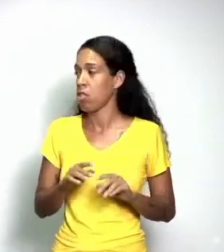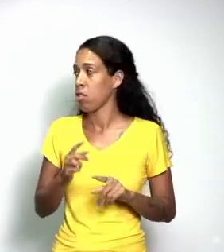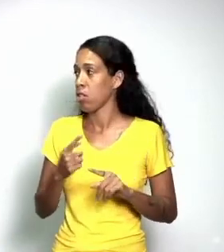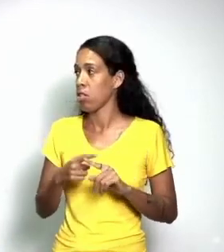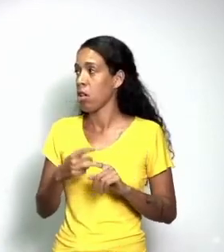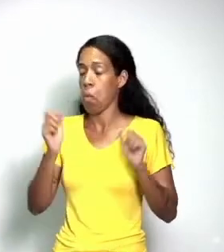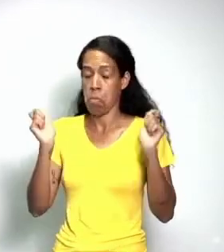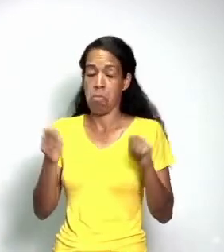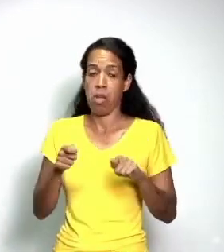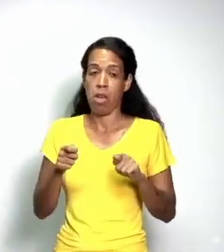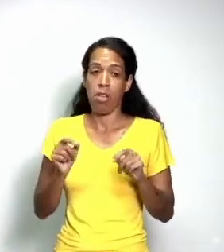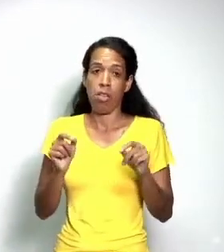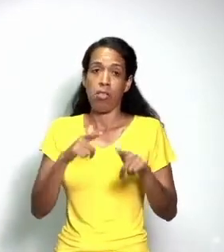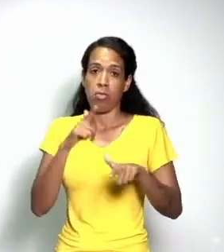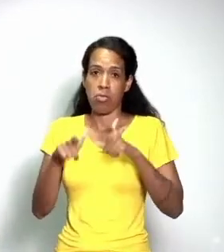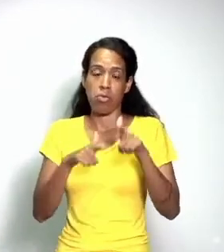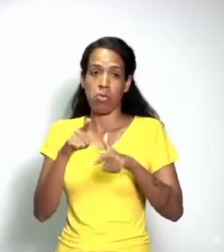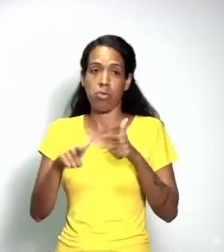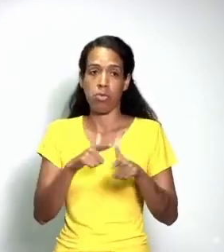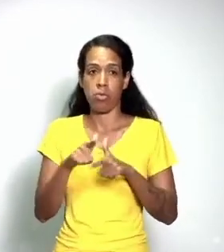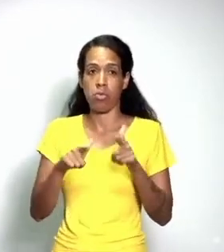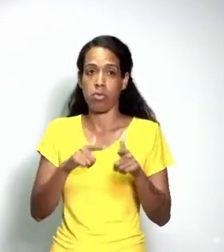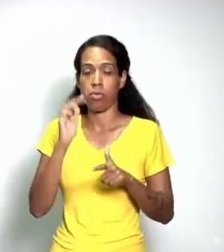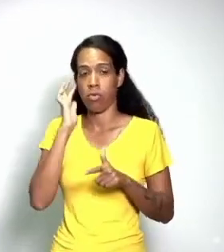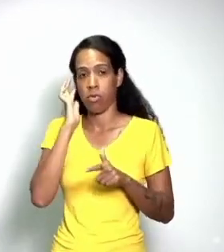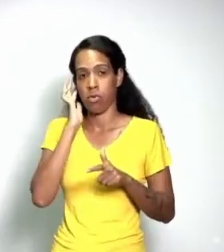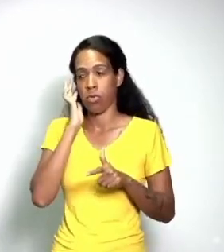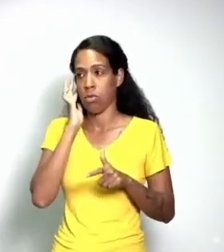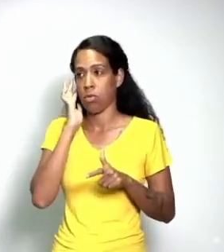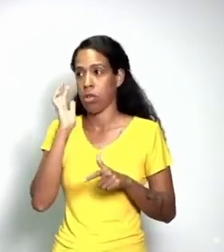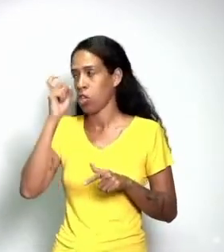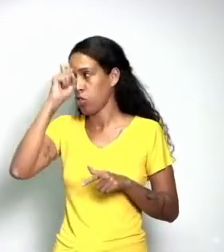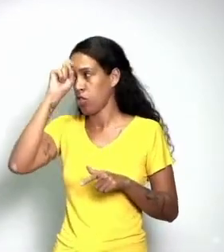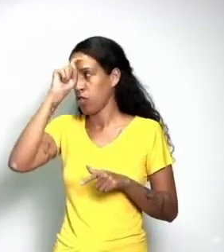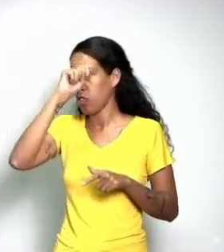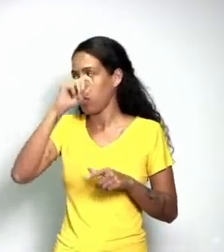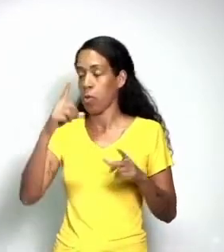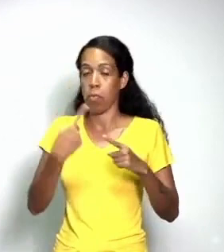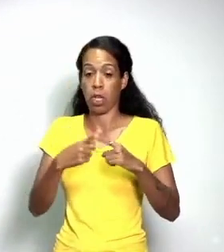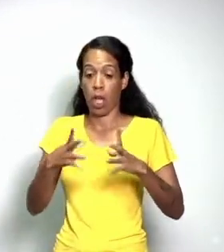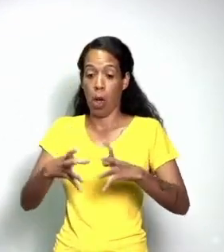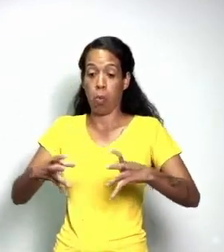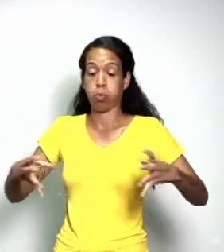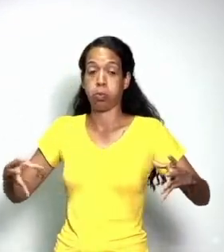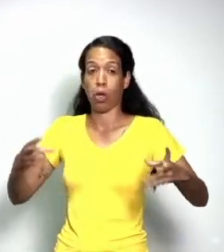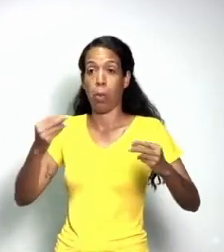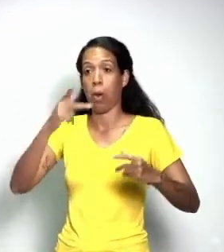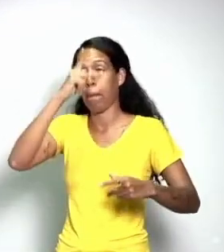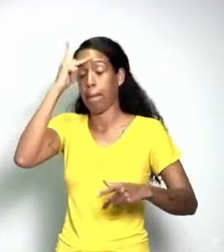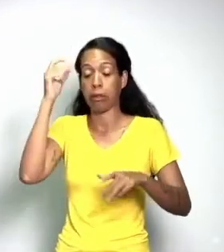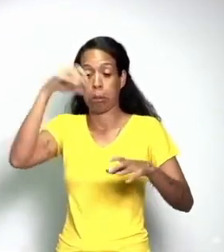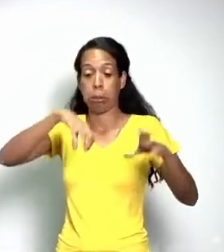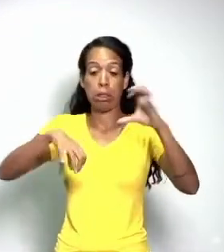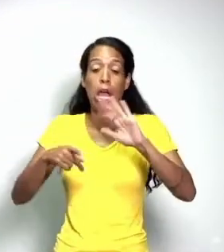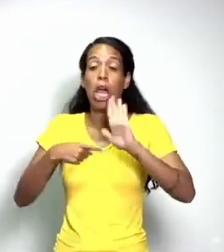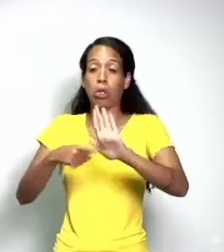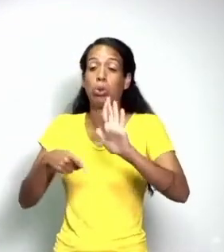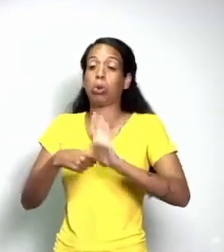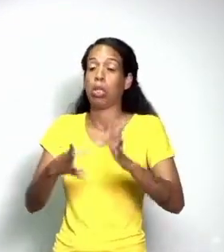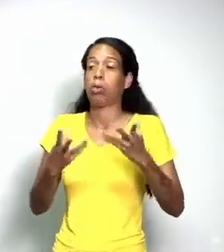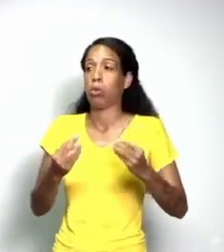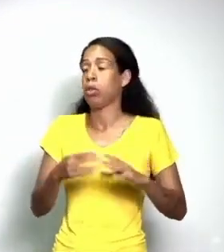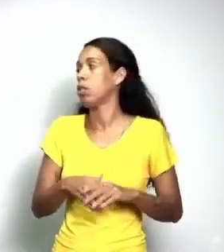bem possível de funcionar. Não, sim, é uma coisa tão difícil, até porque a equipe é muito grande e vai ter muita gente ajudando para